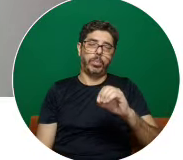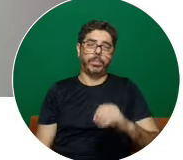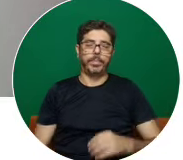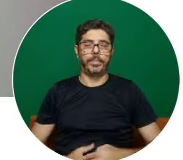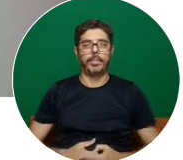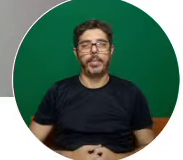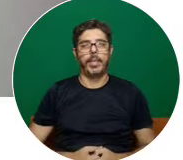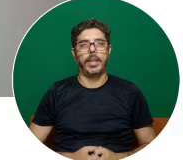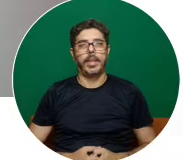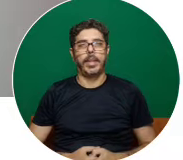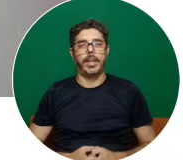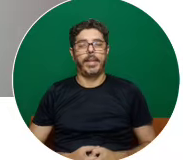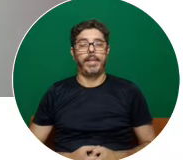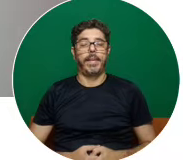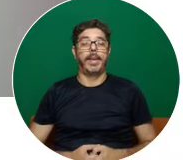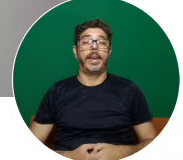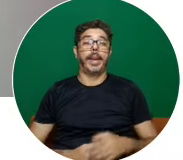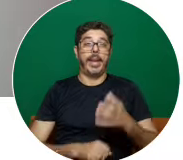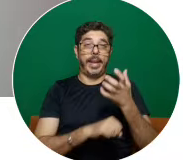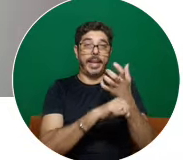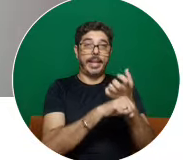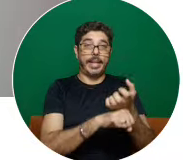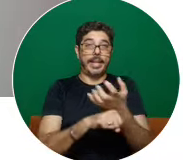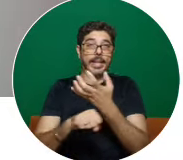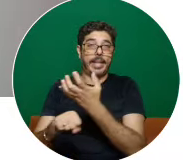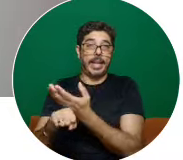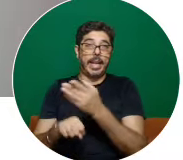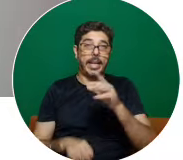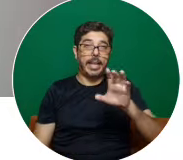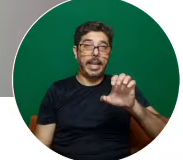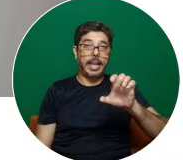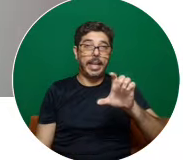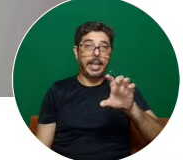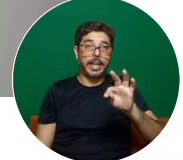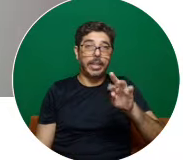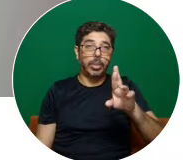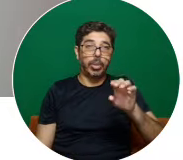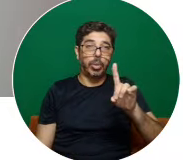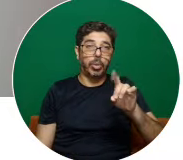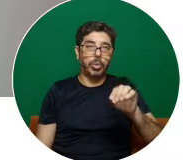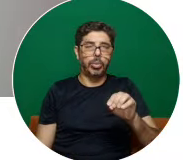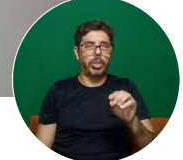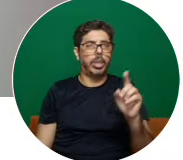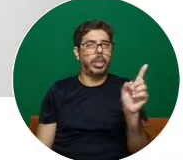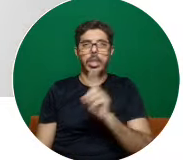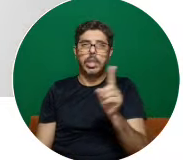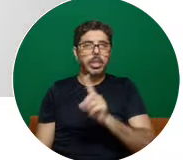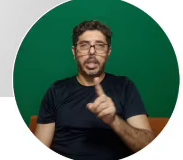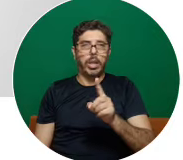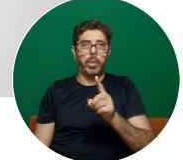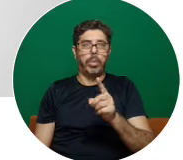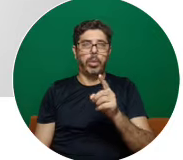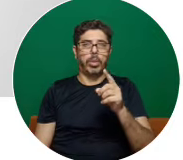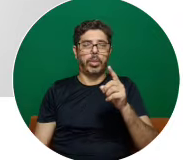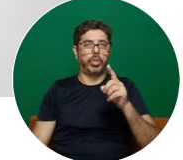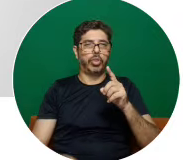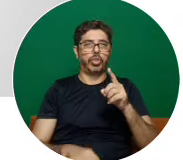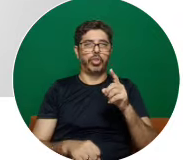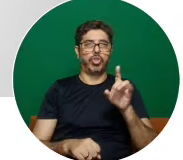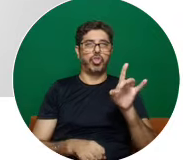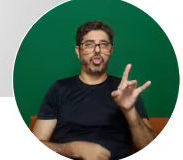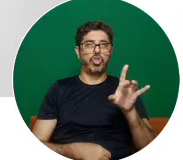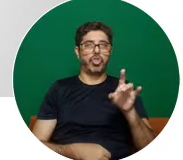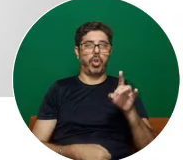As cargas nos eletrodos de um capacitor, elas não se acumulam espontaneamente, os eletrodos não se carregam sozinhos. Para isso é preciso